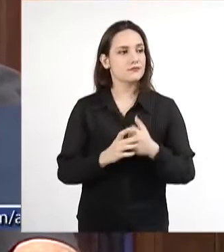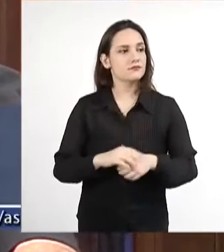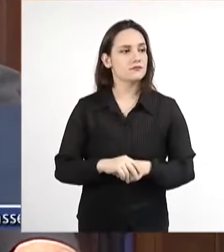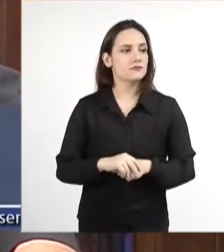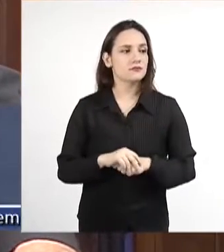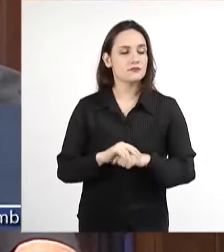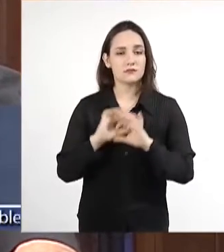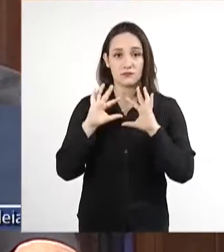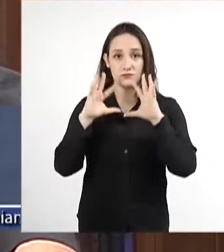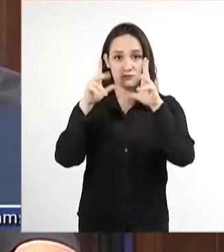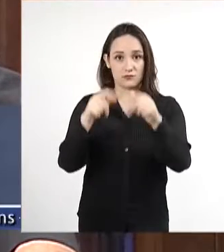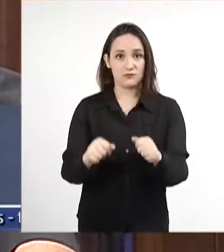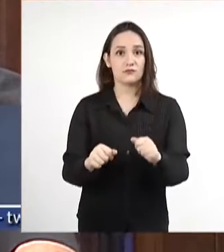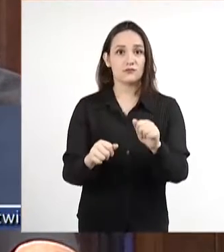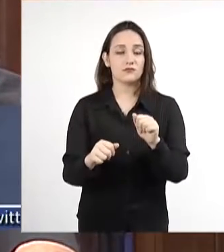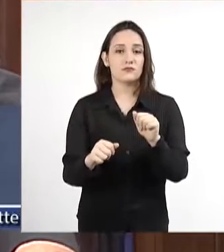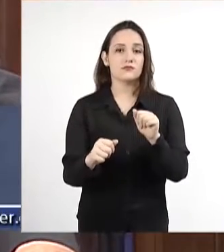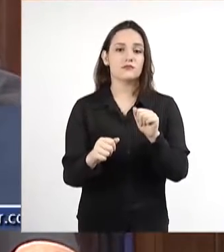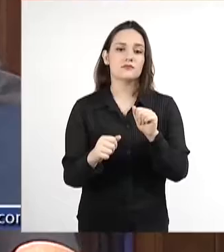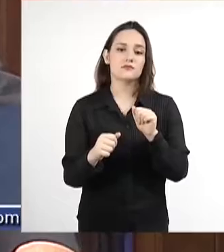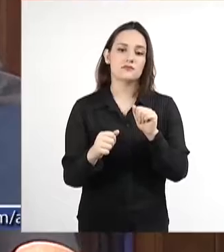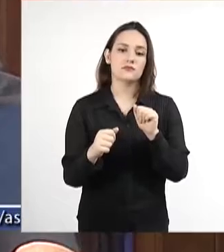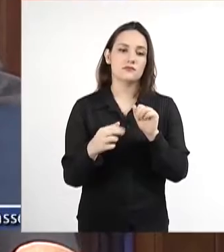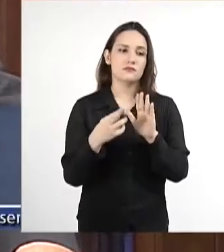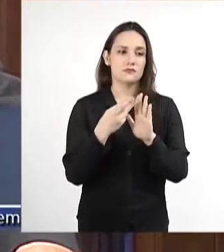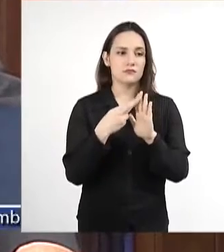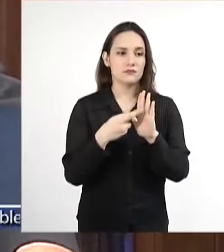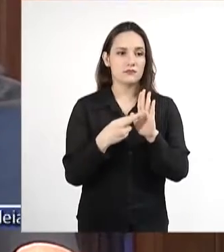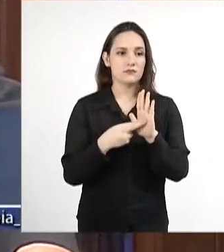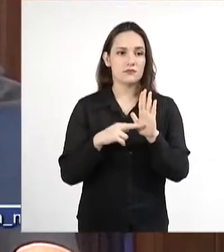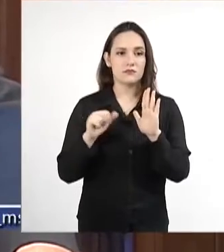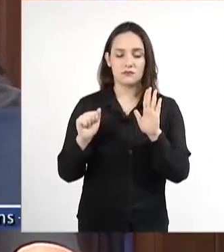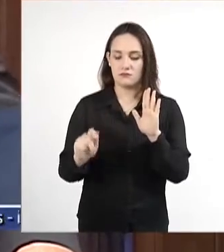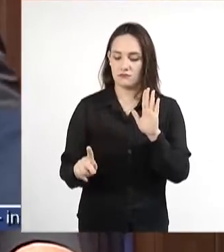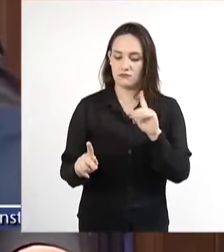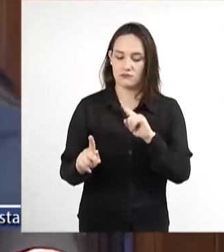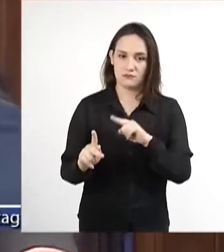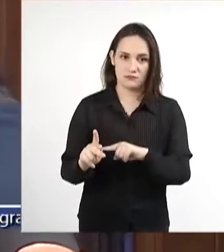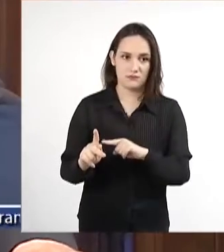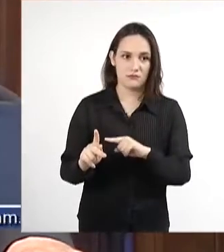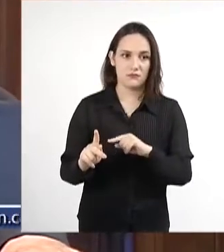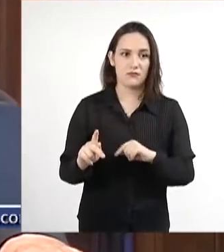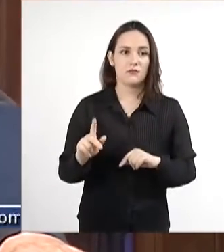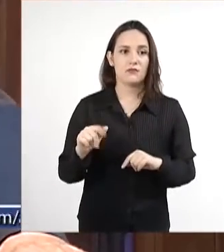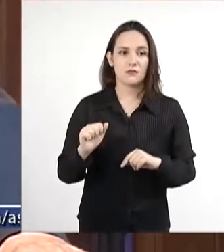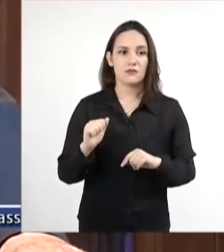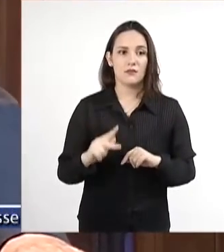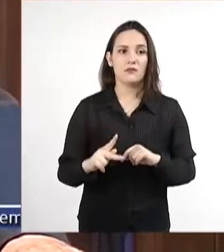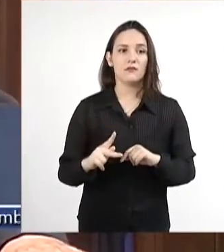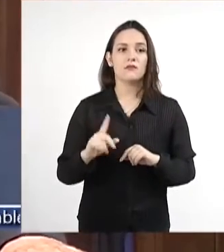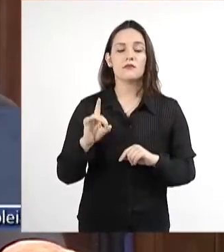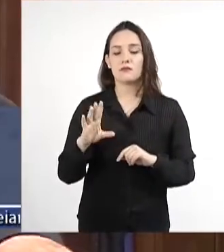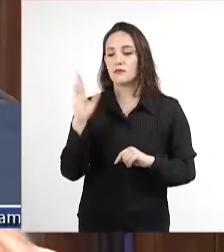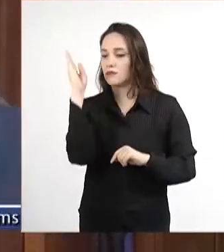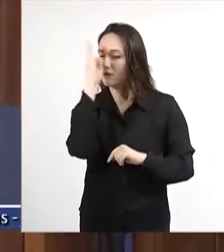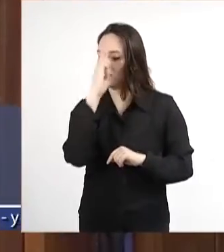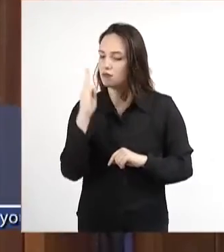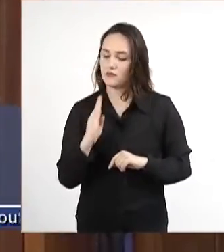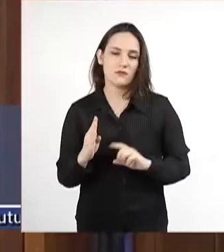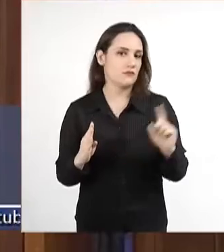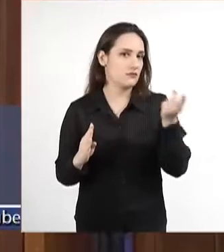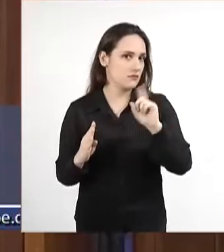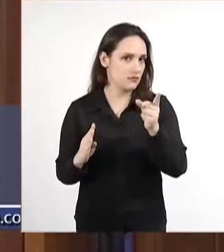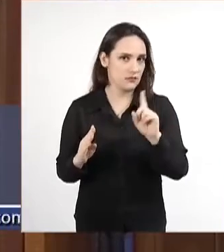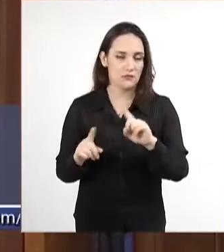as regras de aposentadoria desse país sejam definidas, não só em nível Brasil, mas que sejam definidas